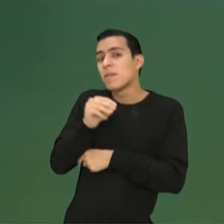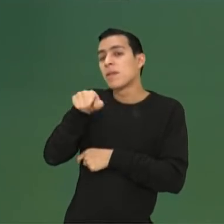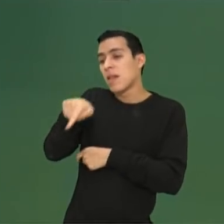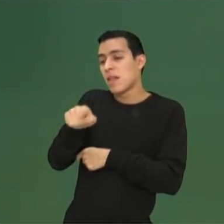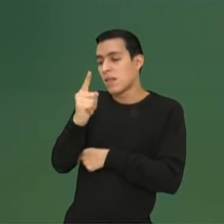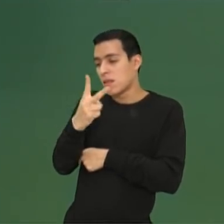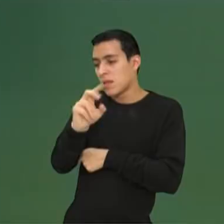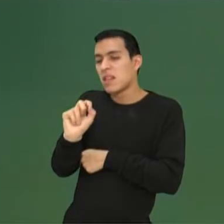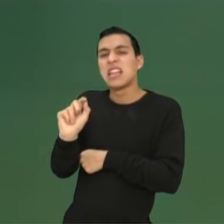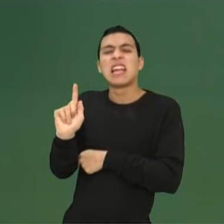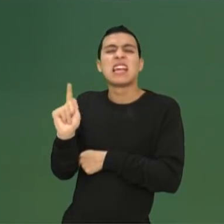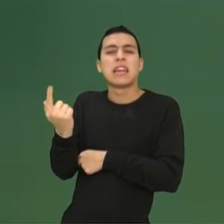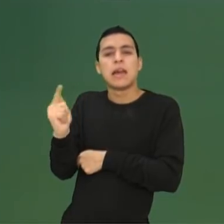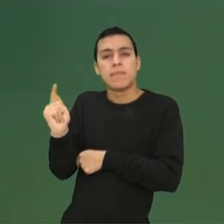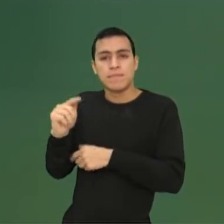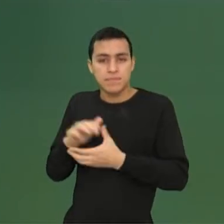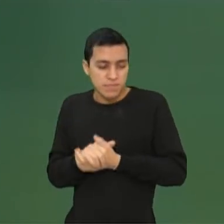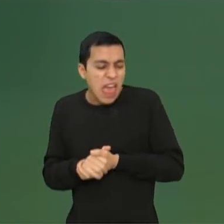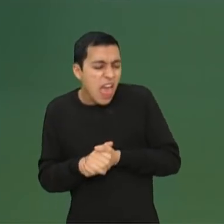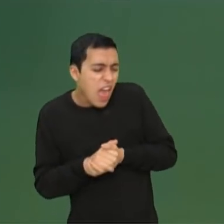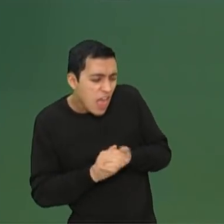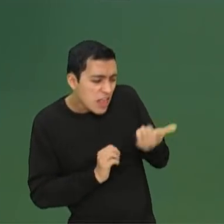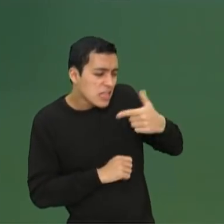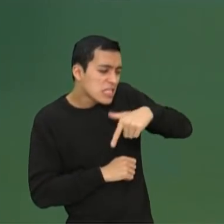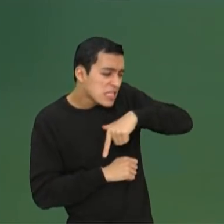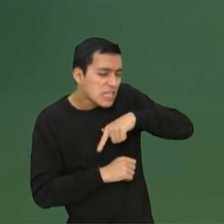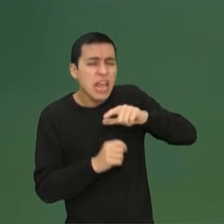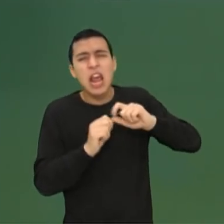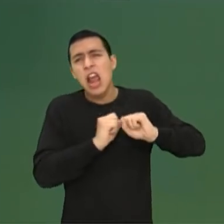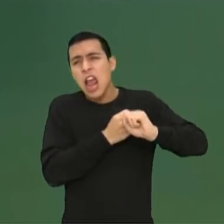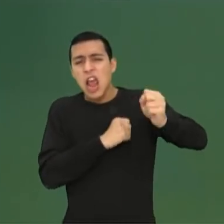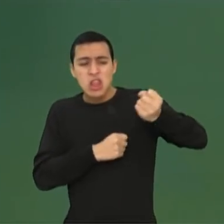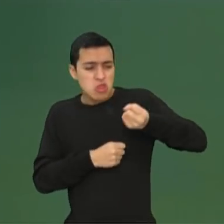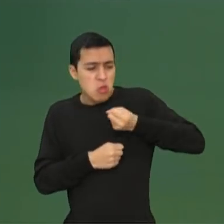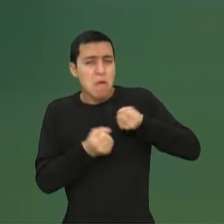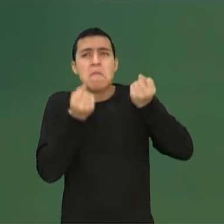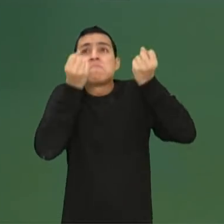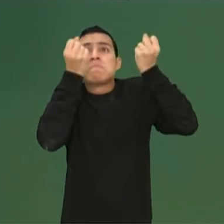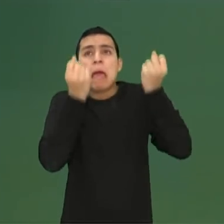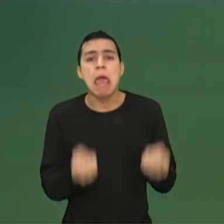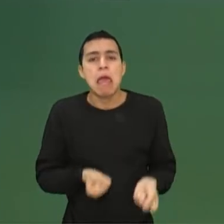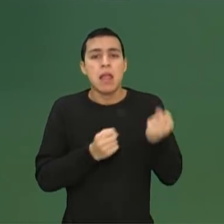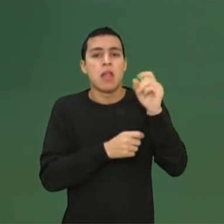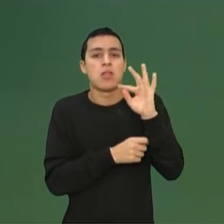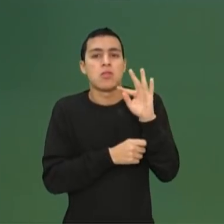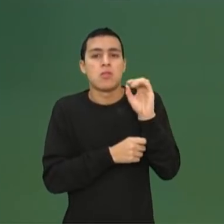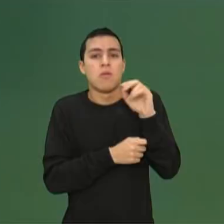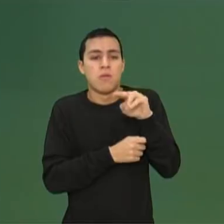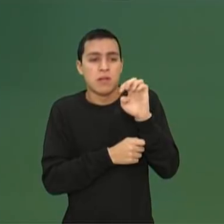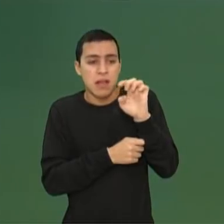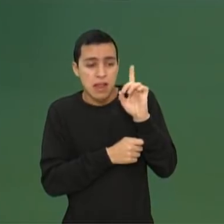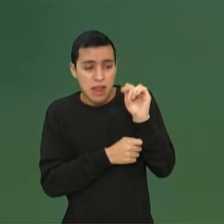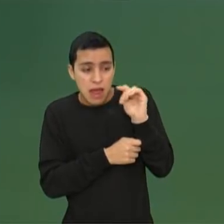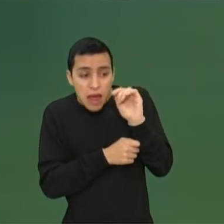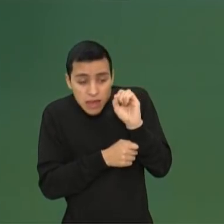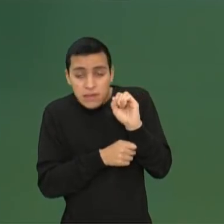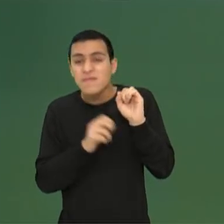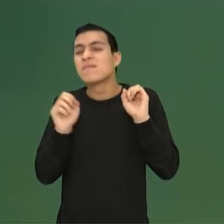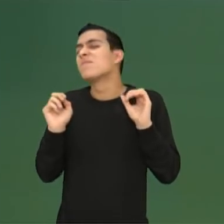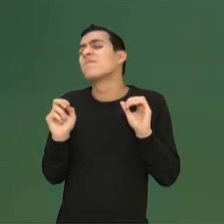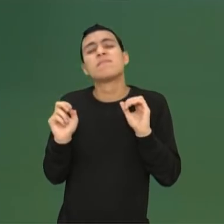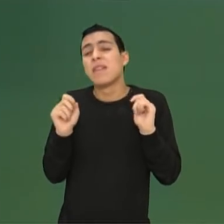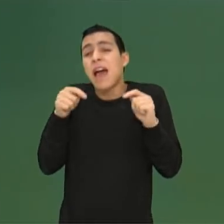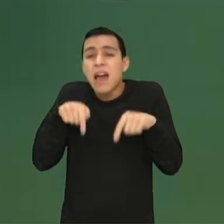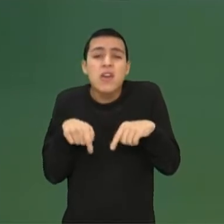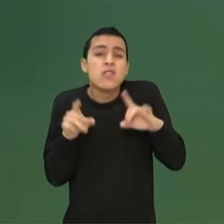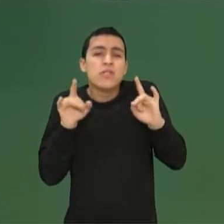120 gramas. Ah, mas eu tenho unidades muito maiores, tonelada, por exemplo. Aqui a gente está usando as unidades